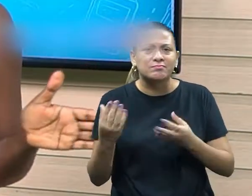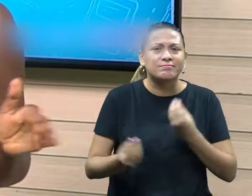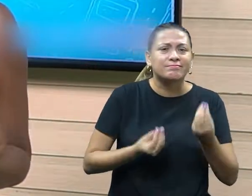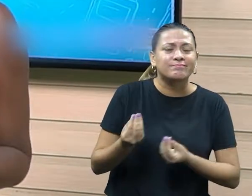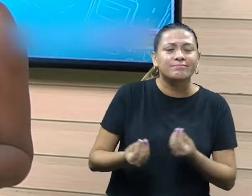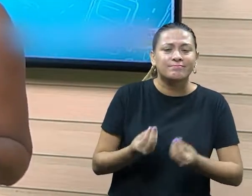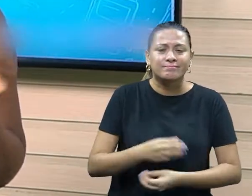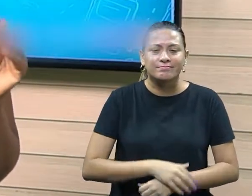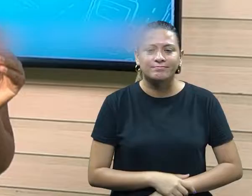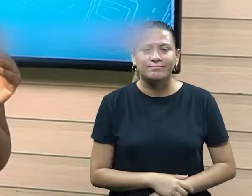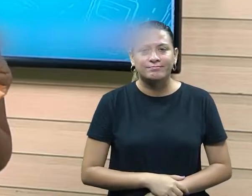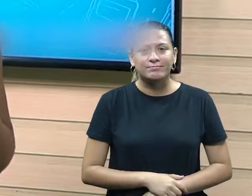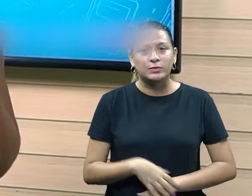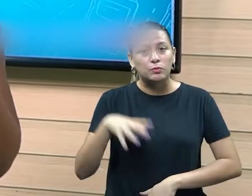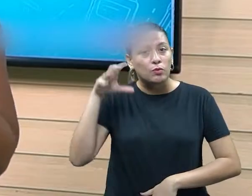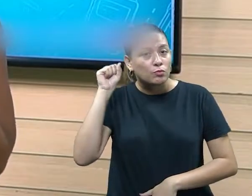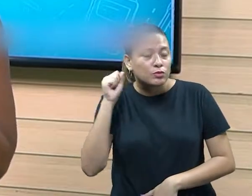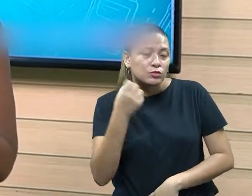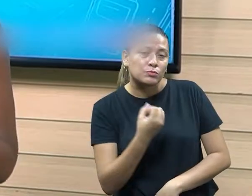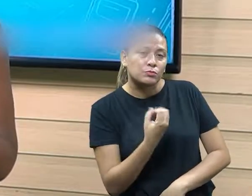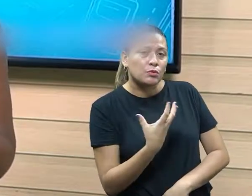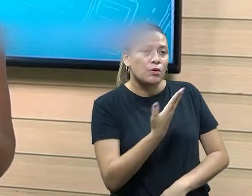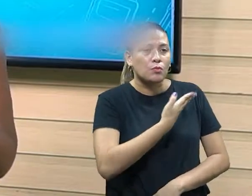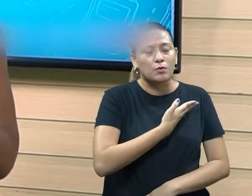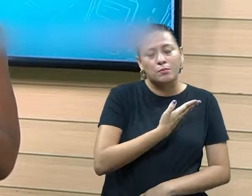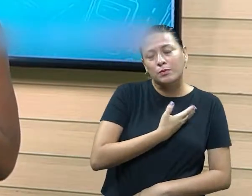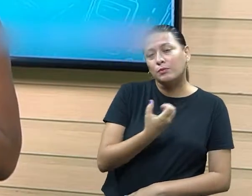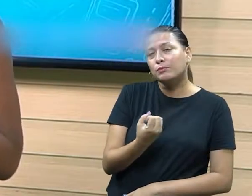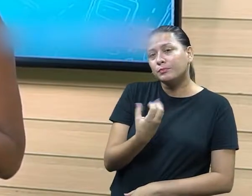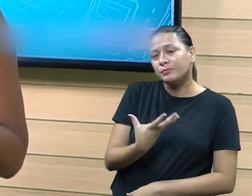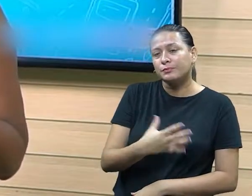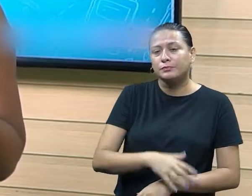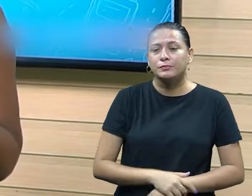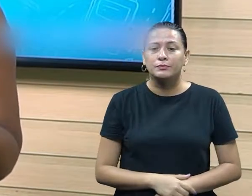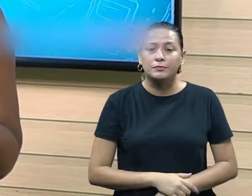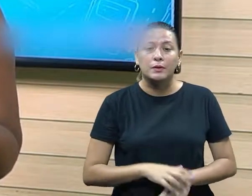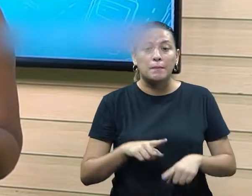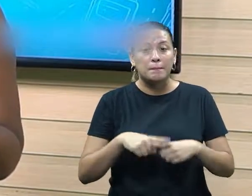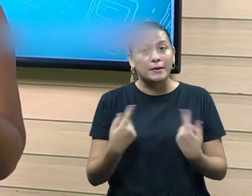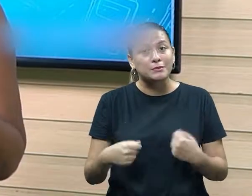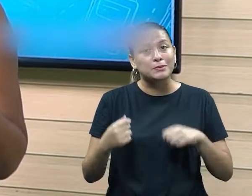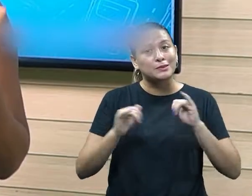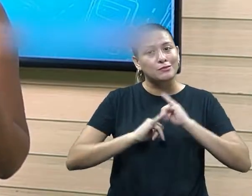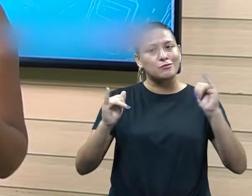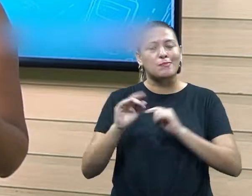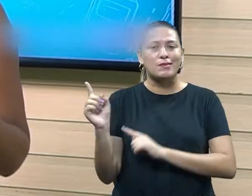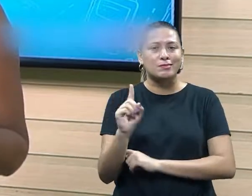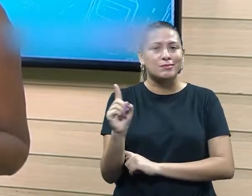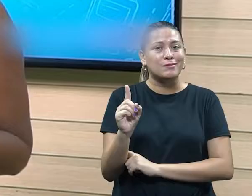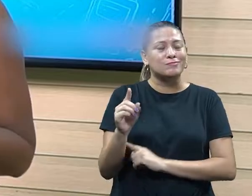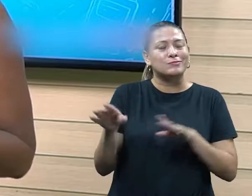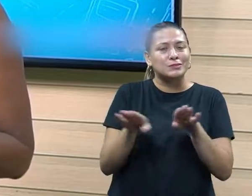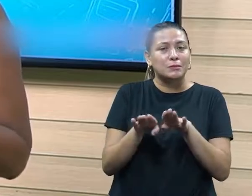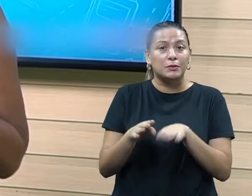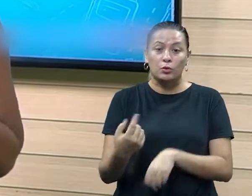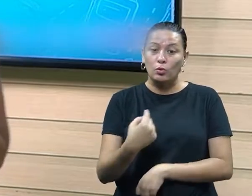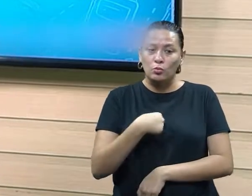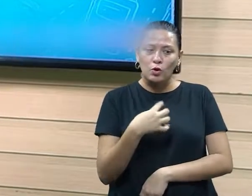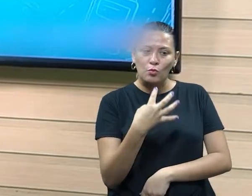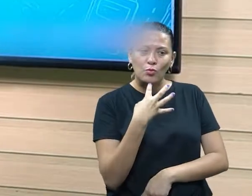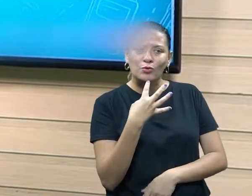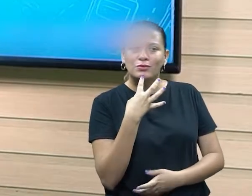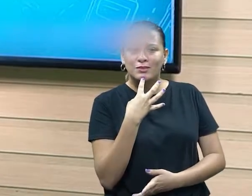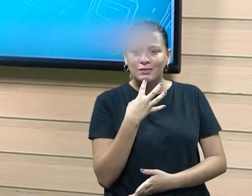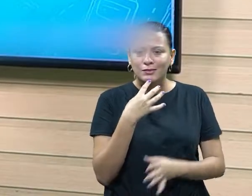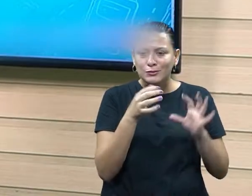posso ir? Por eu ser um bom ouvinte, por eu ser um bom amigo, mas tem hora que eu preciso também saber dizer não. Então, quando eu